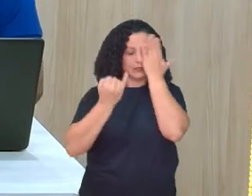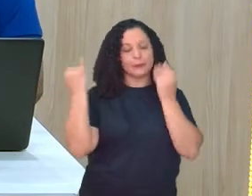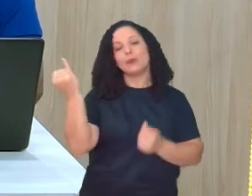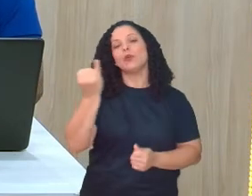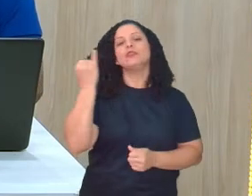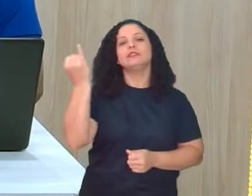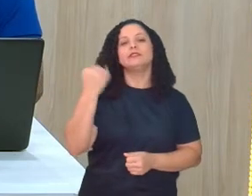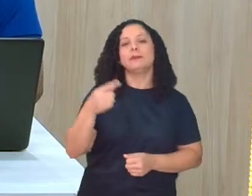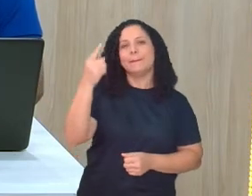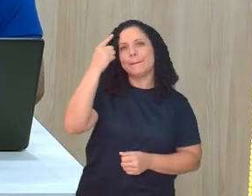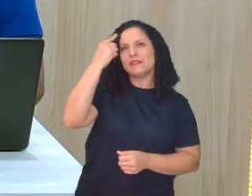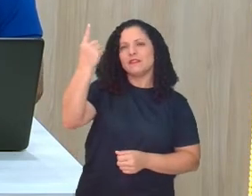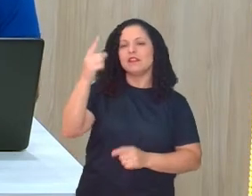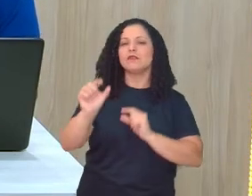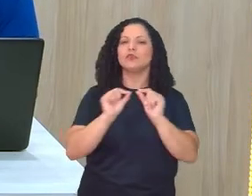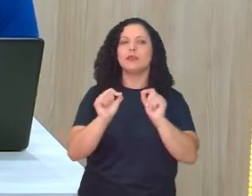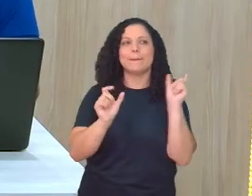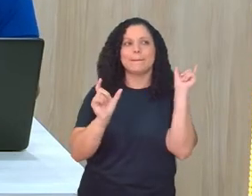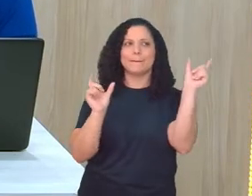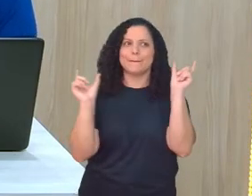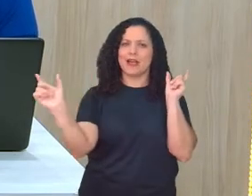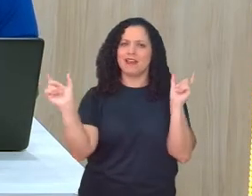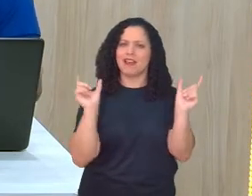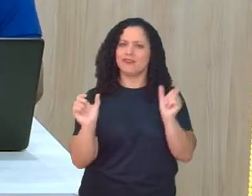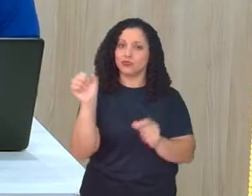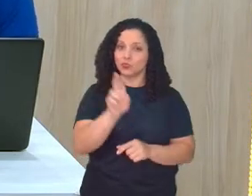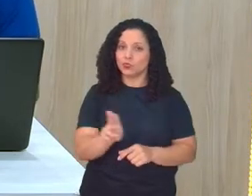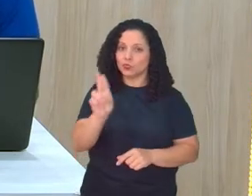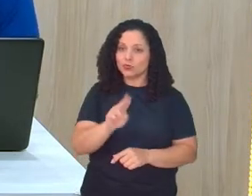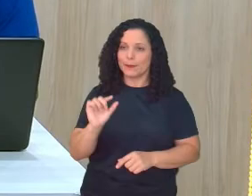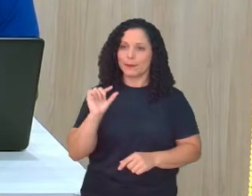pensarmos também em palavras que não estão no nosso cotidiano.